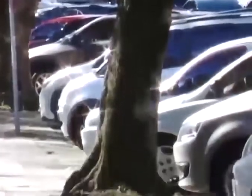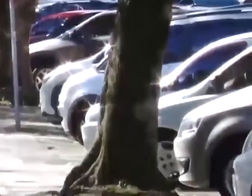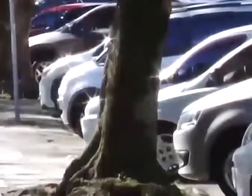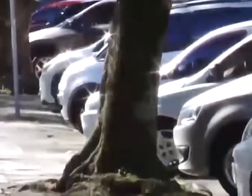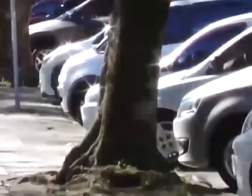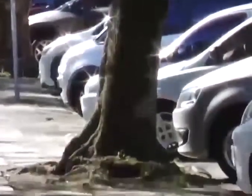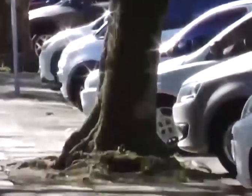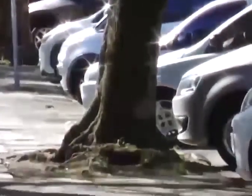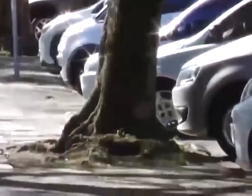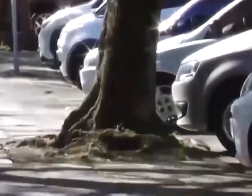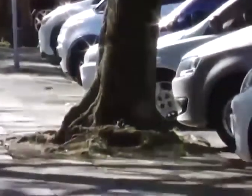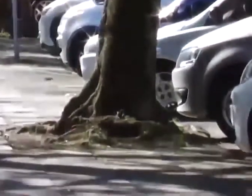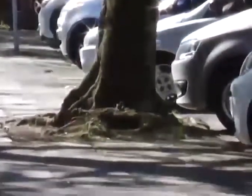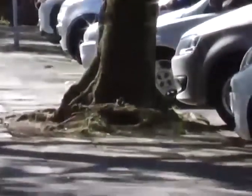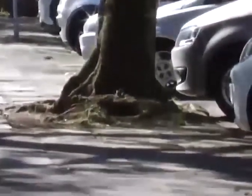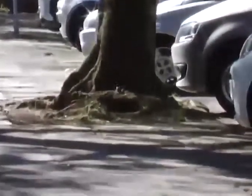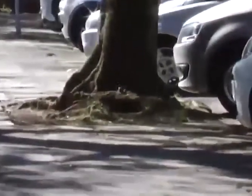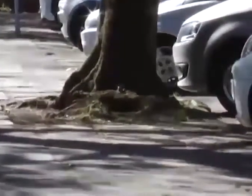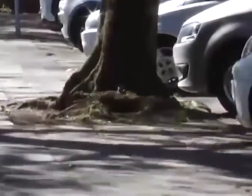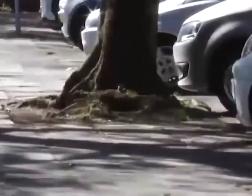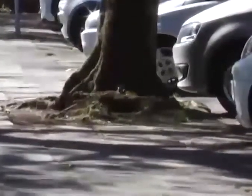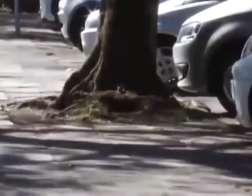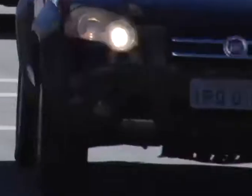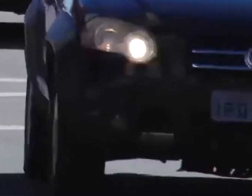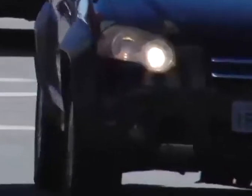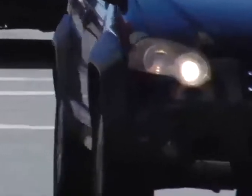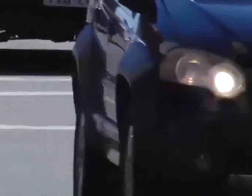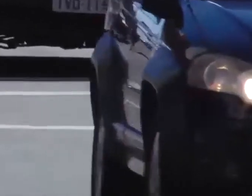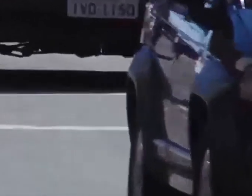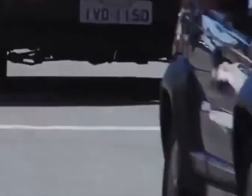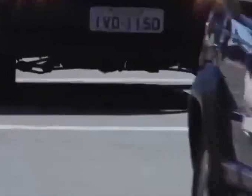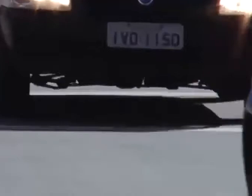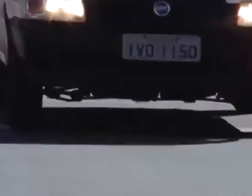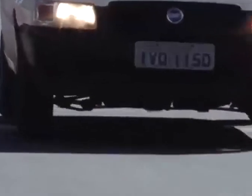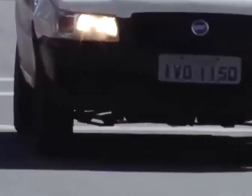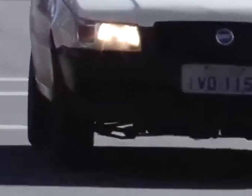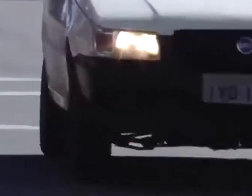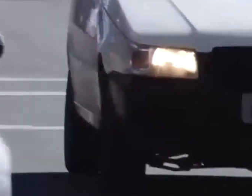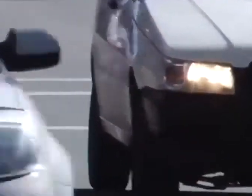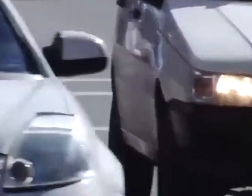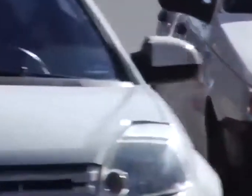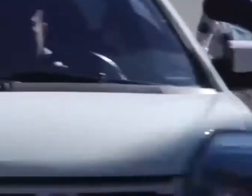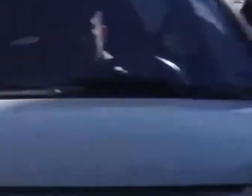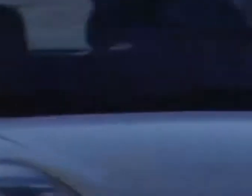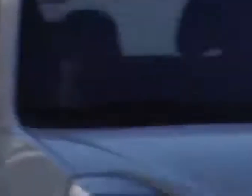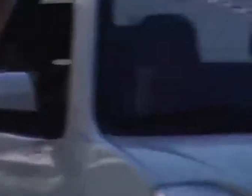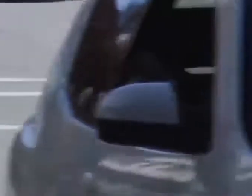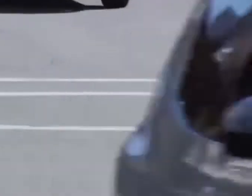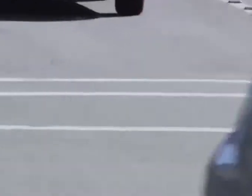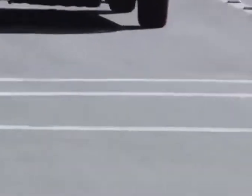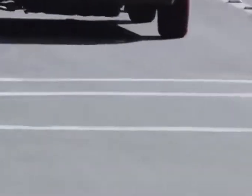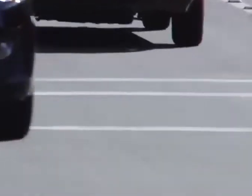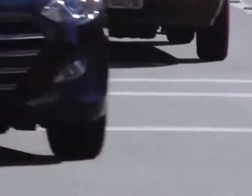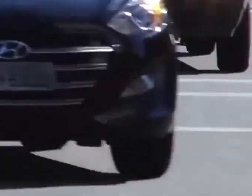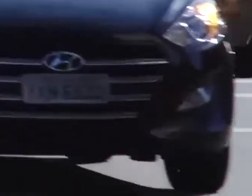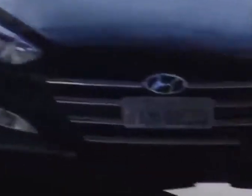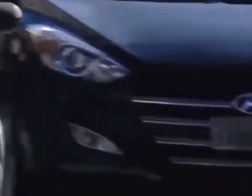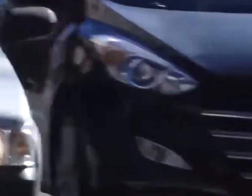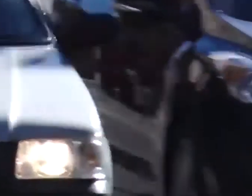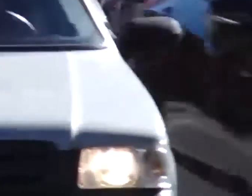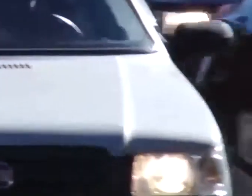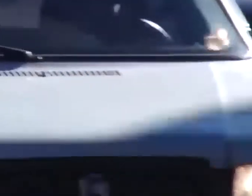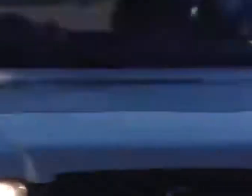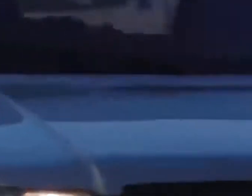de mudanças agrupadas no substitutivo resultaram de audiências públicas e reuniões com diversos setores da